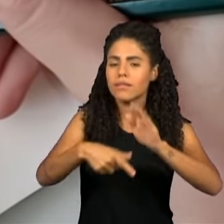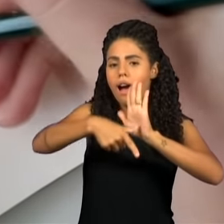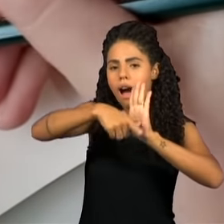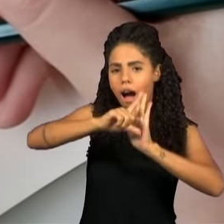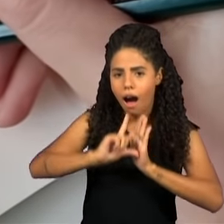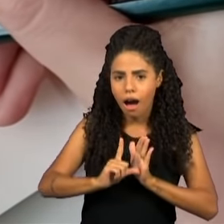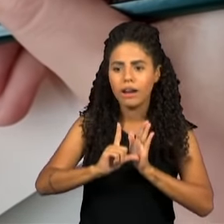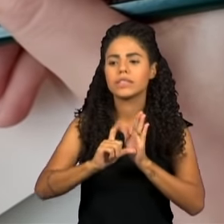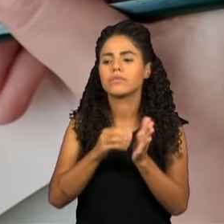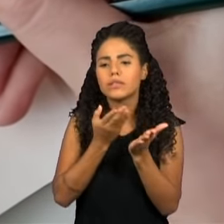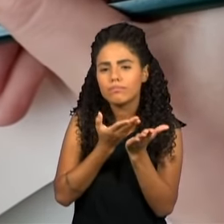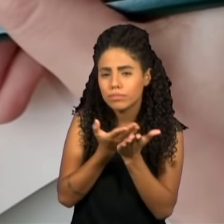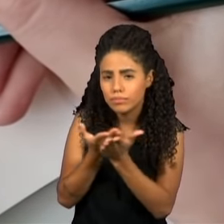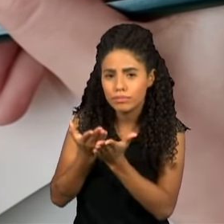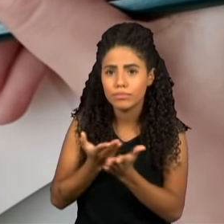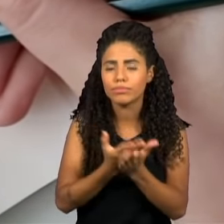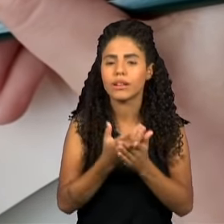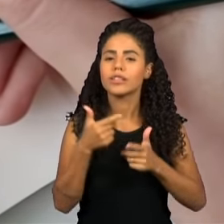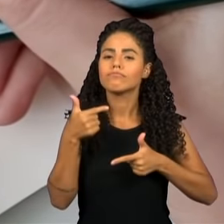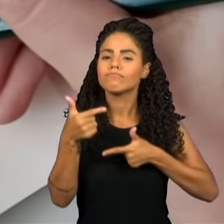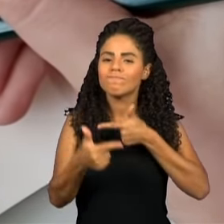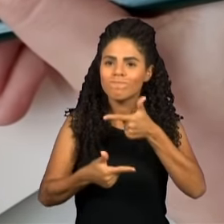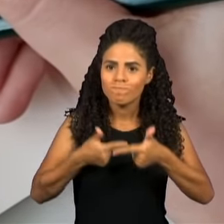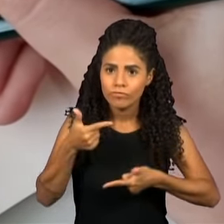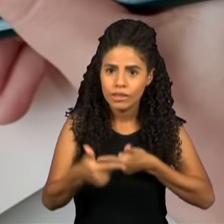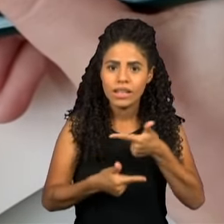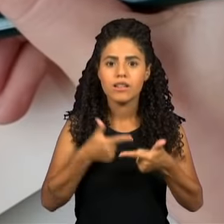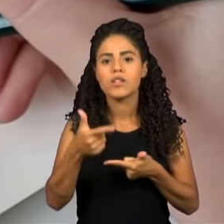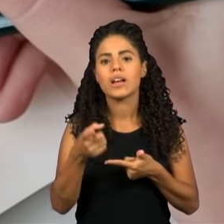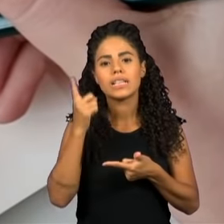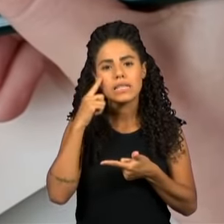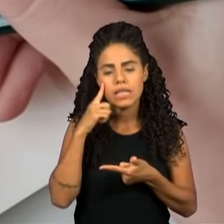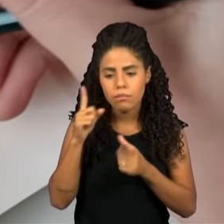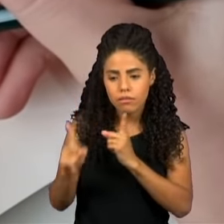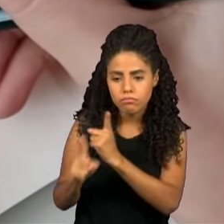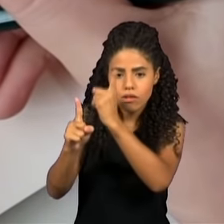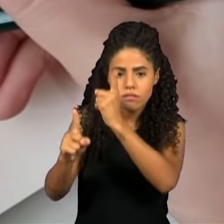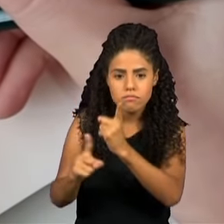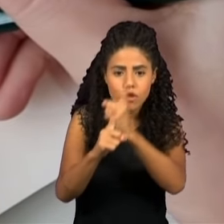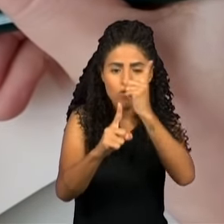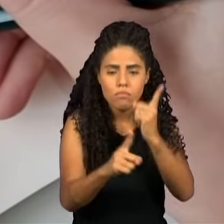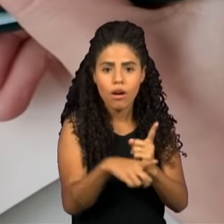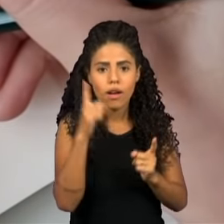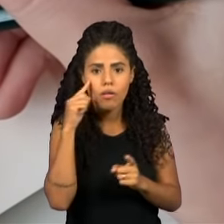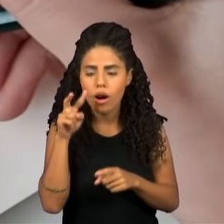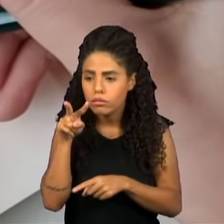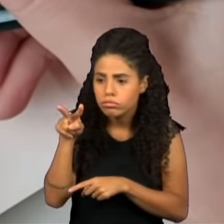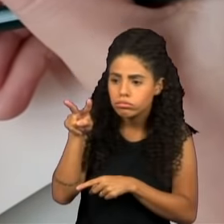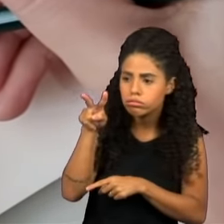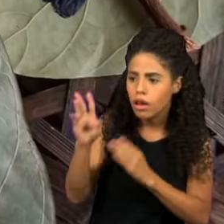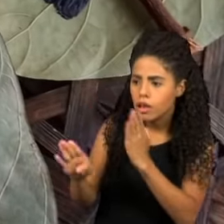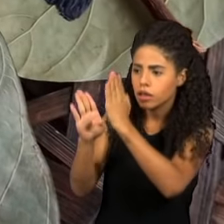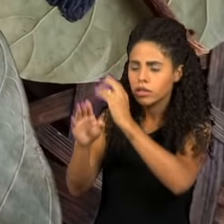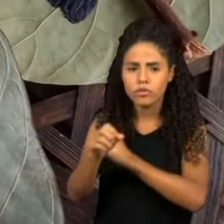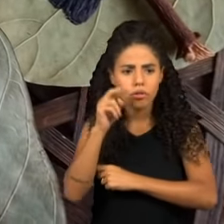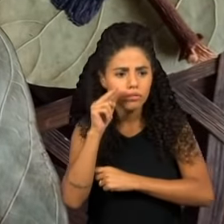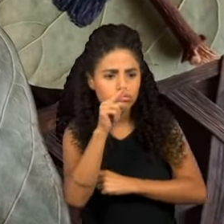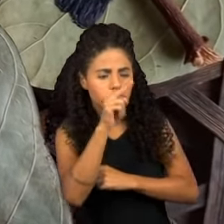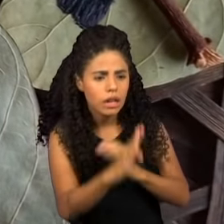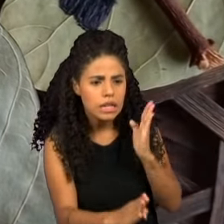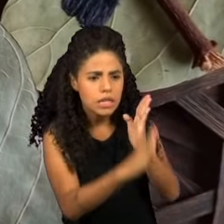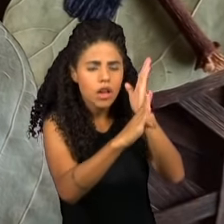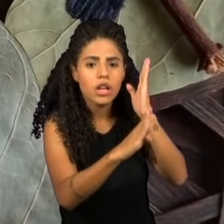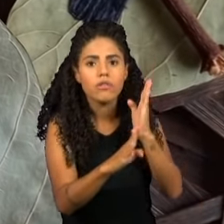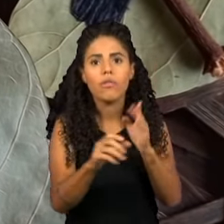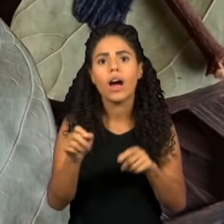muito bacana. Eu trabalho bastante com guias de identificação de aves, com o Wikiaves também na internet, com